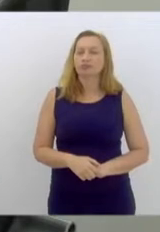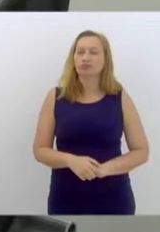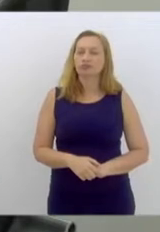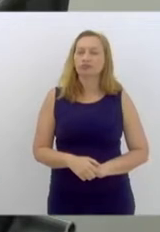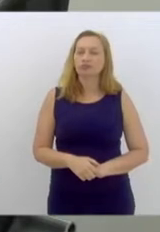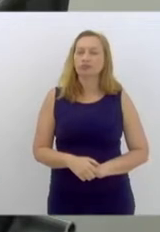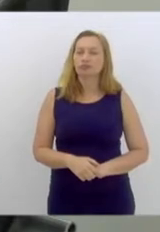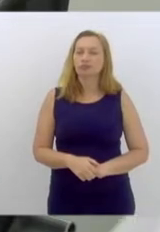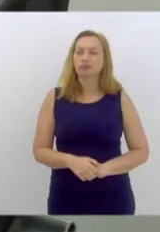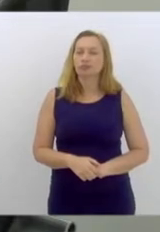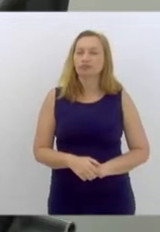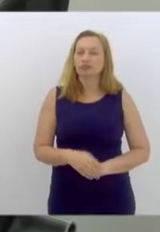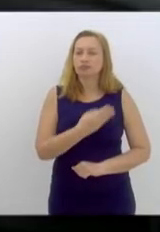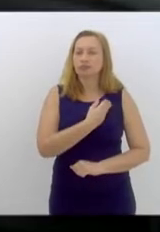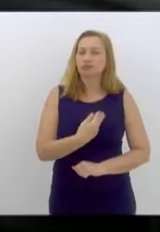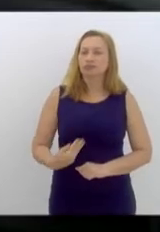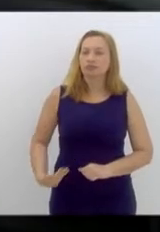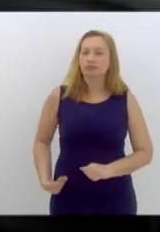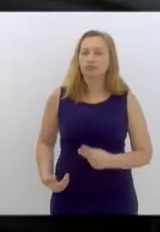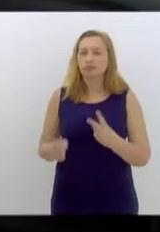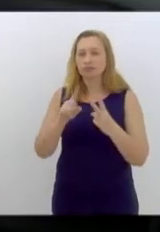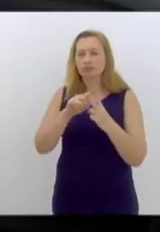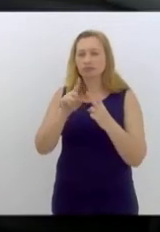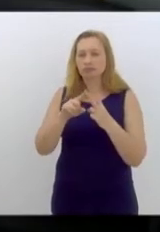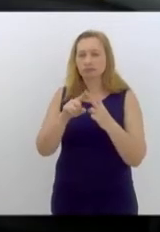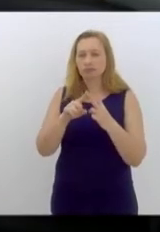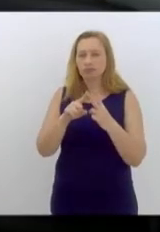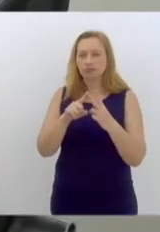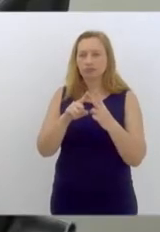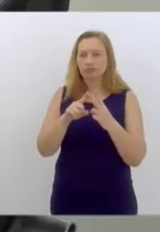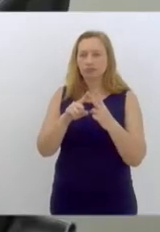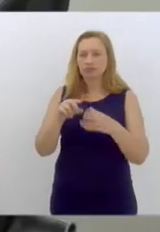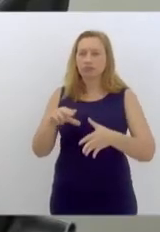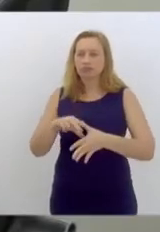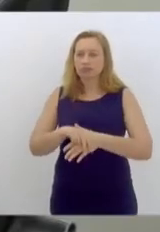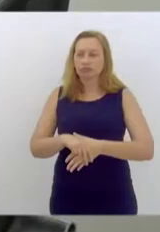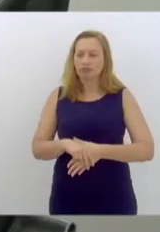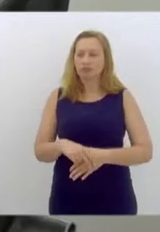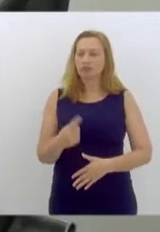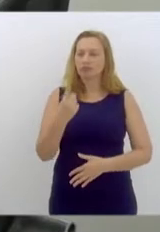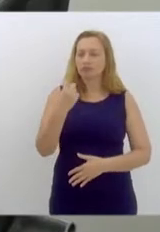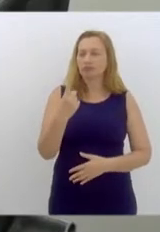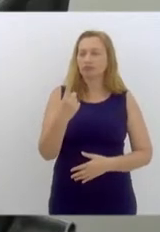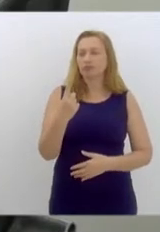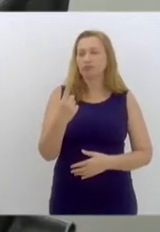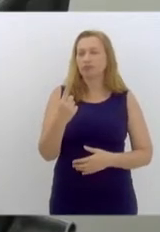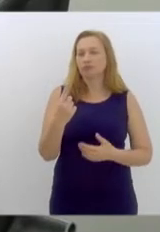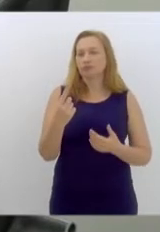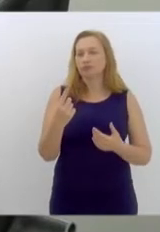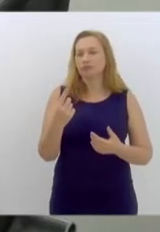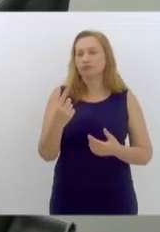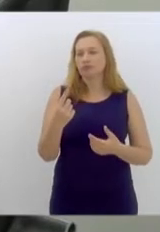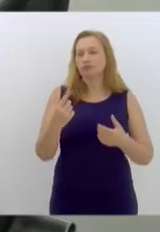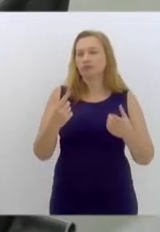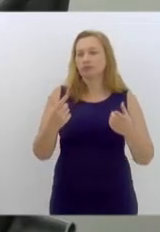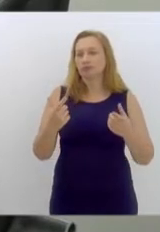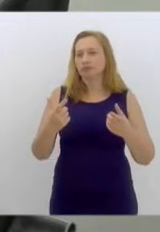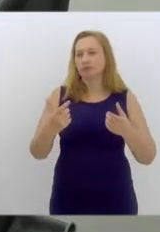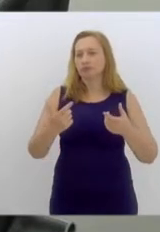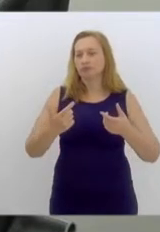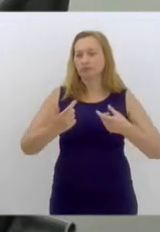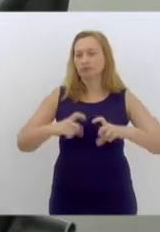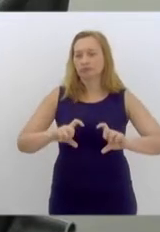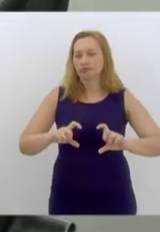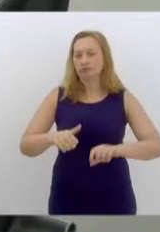colocou dois incisos e um parágrafo único ao artigo 1º. Né? Diz o